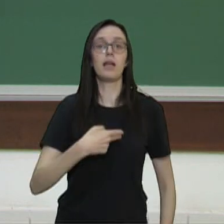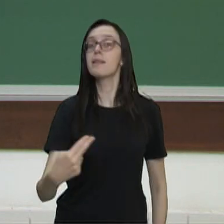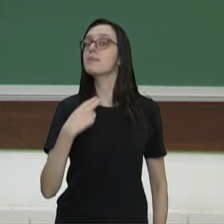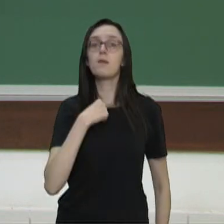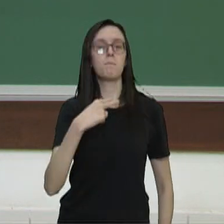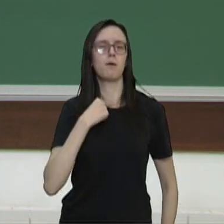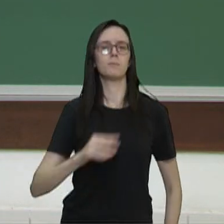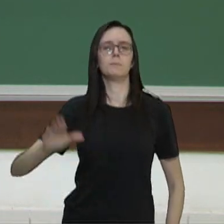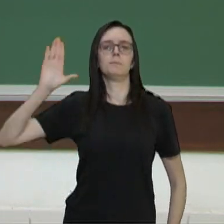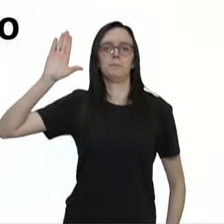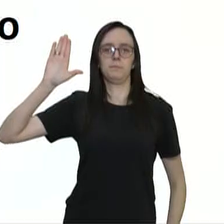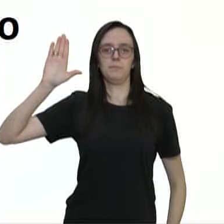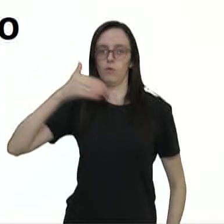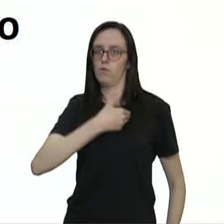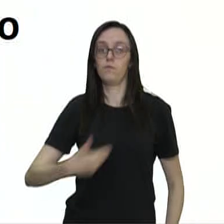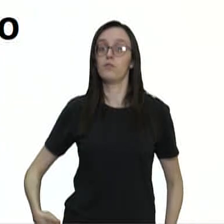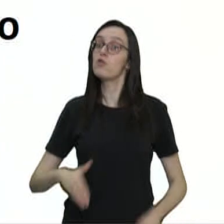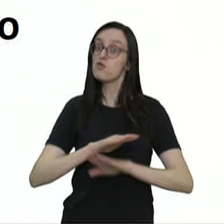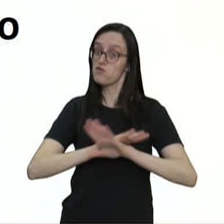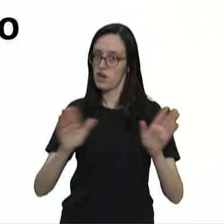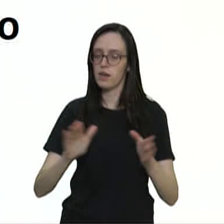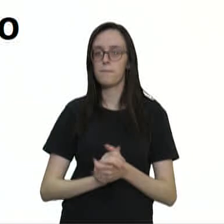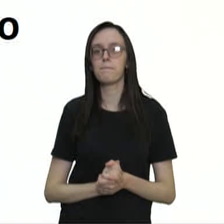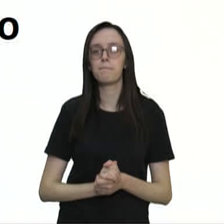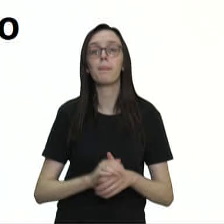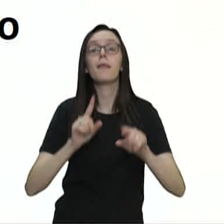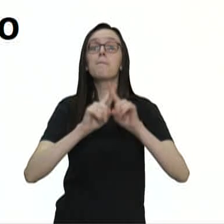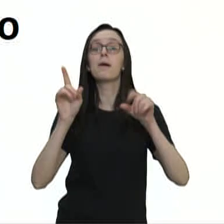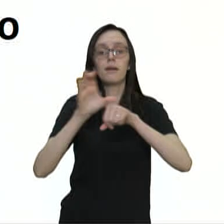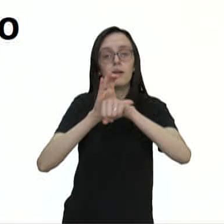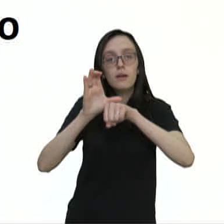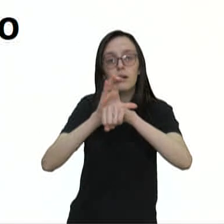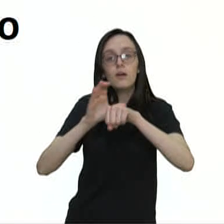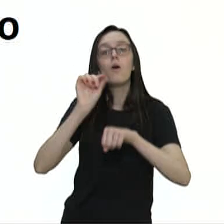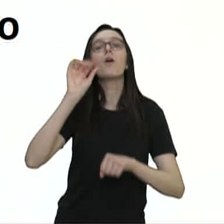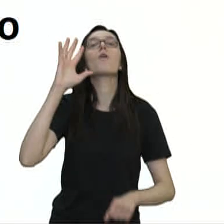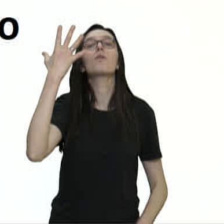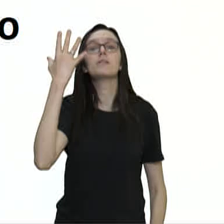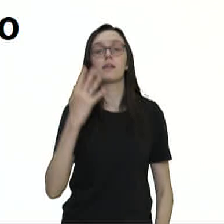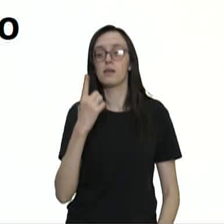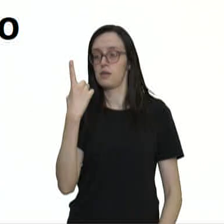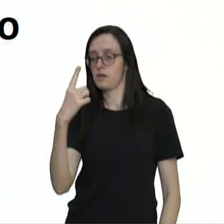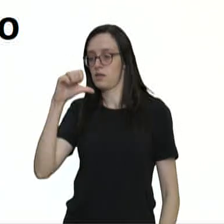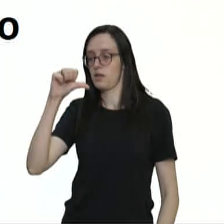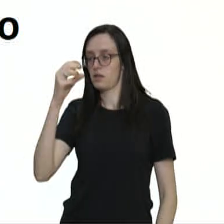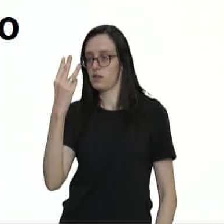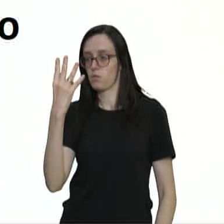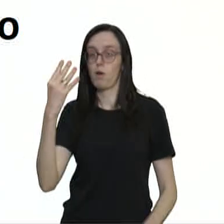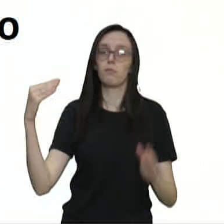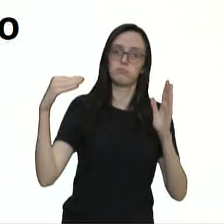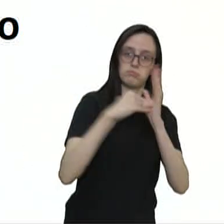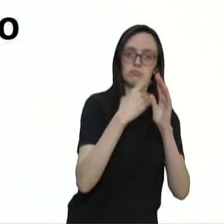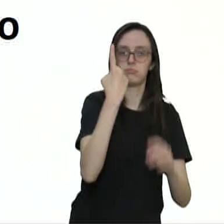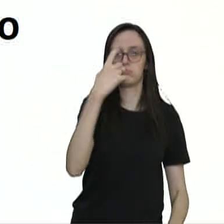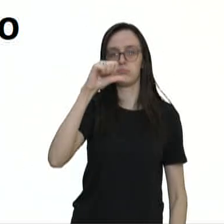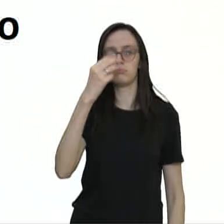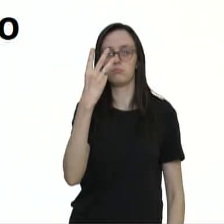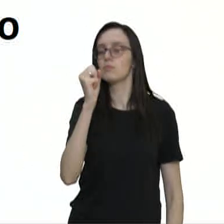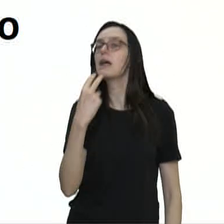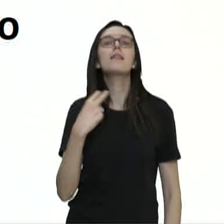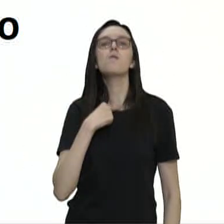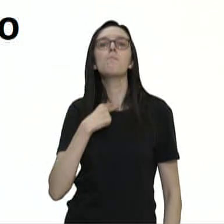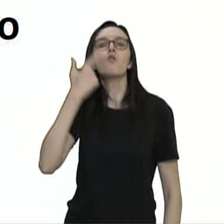candidato. Então, pela Constituição, o mandato de Vargas terminaria em 38, sem direito à